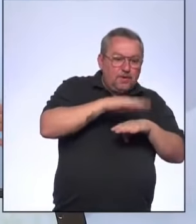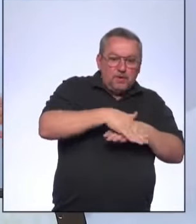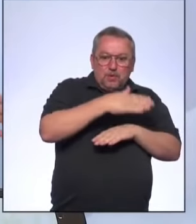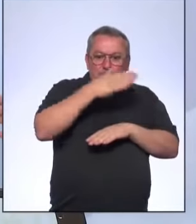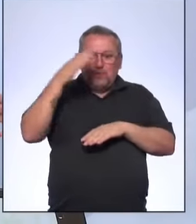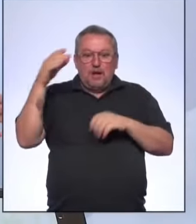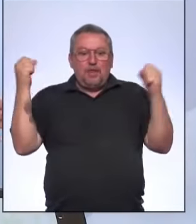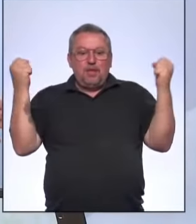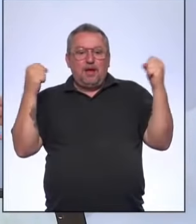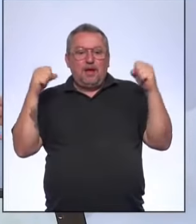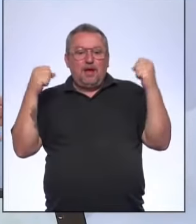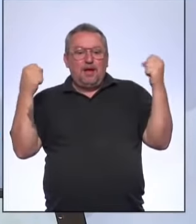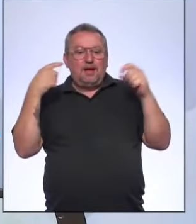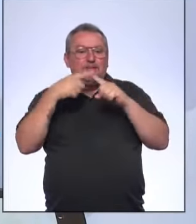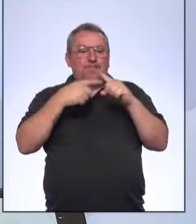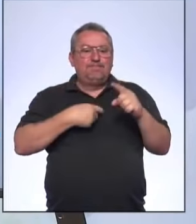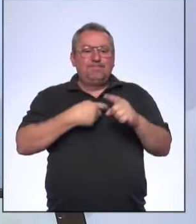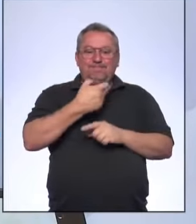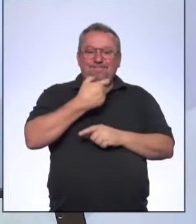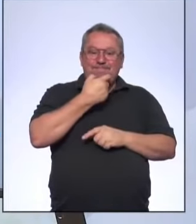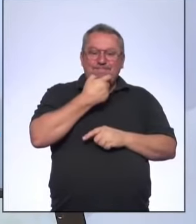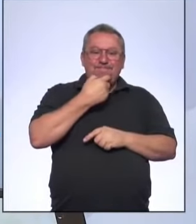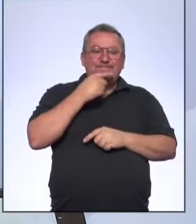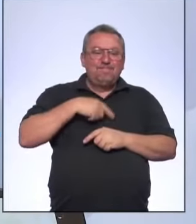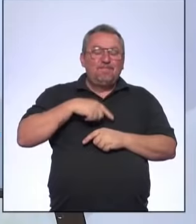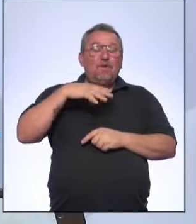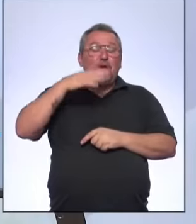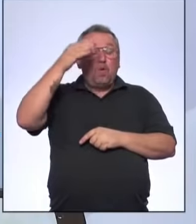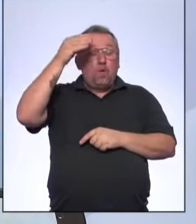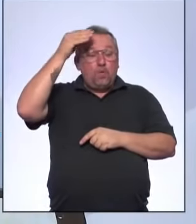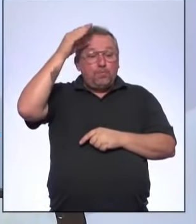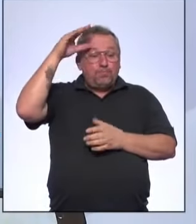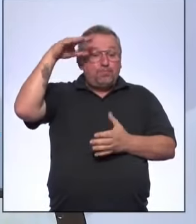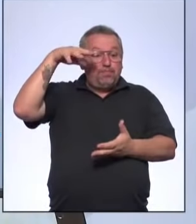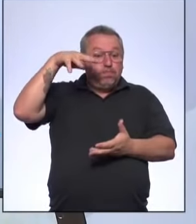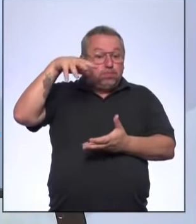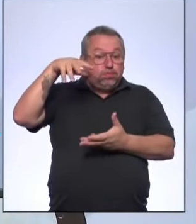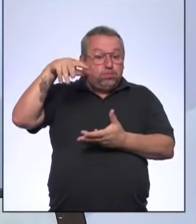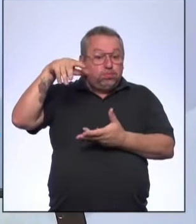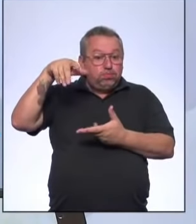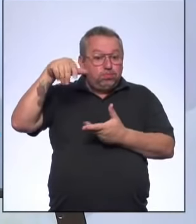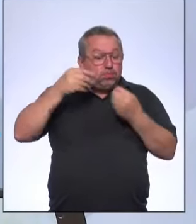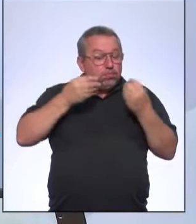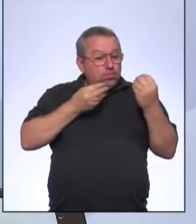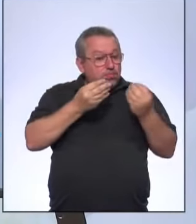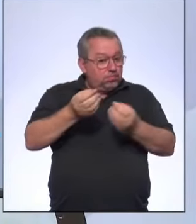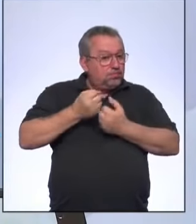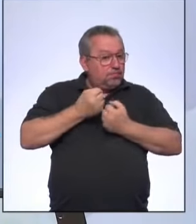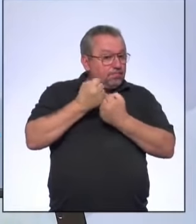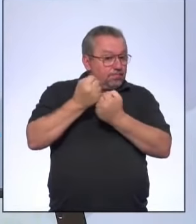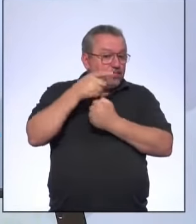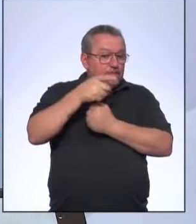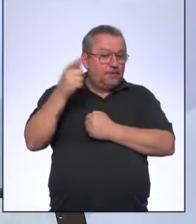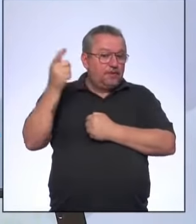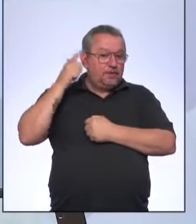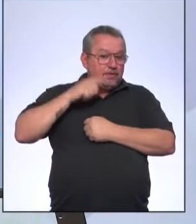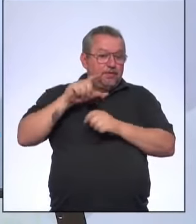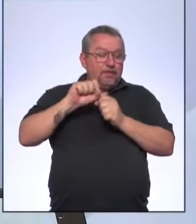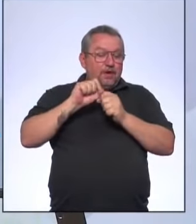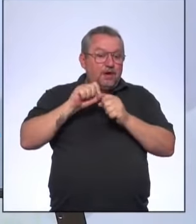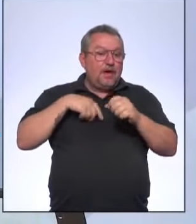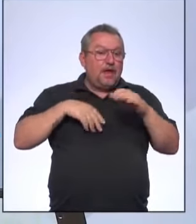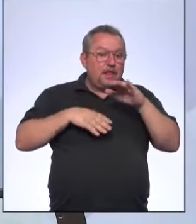educação física porque está em inglês e isso é conhecimento de mundo né então o suporte para você improvisar